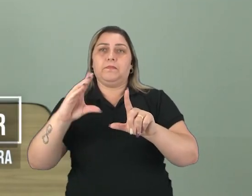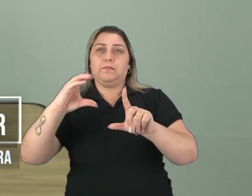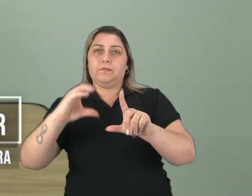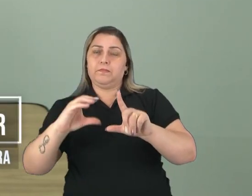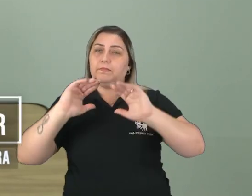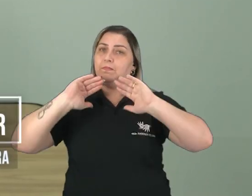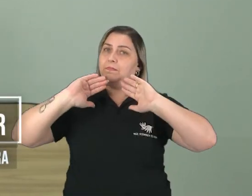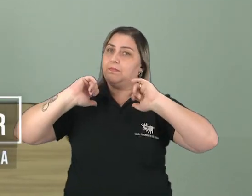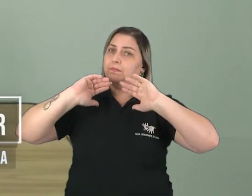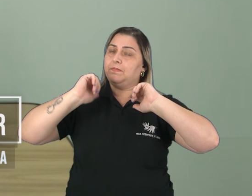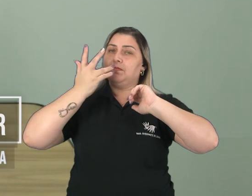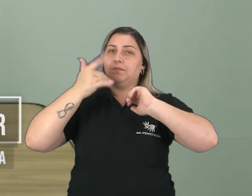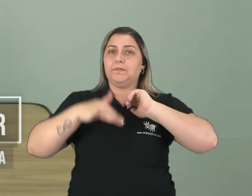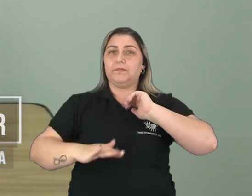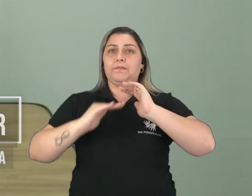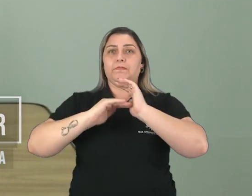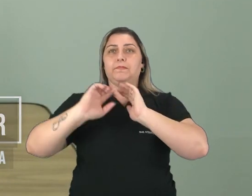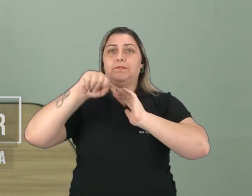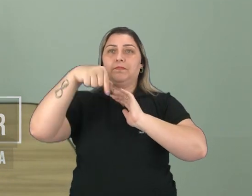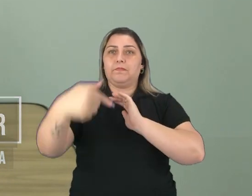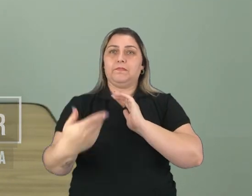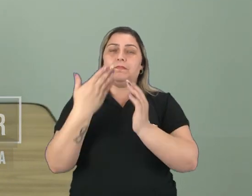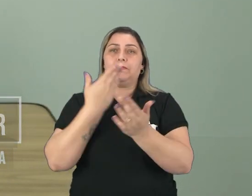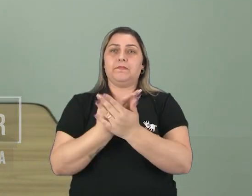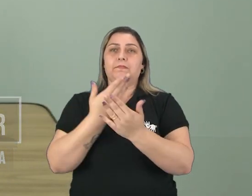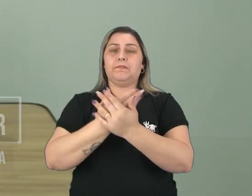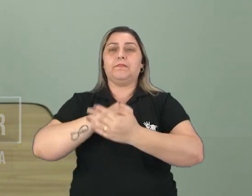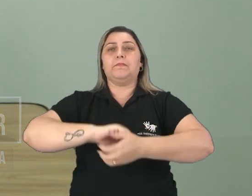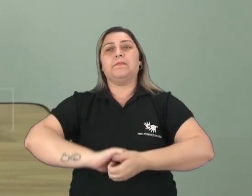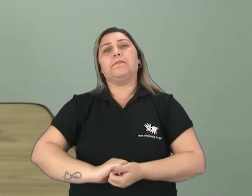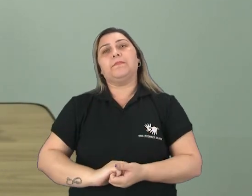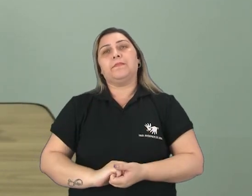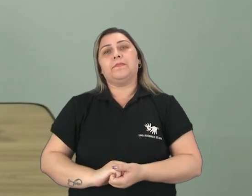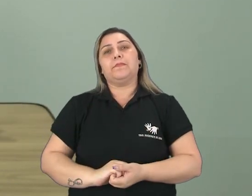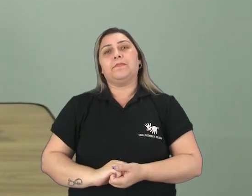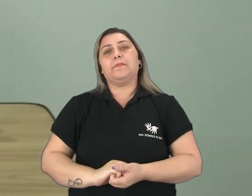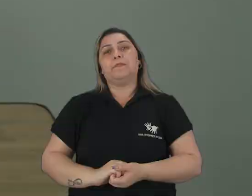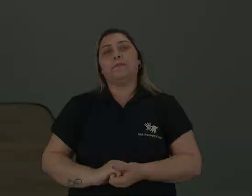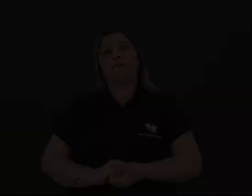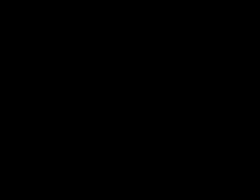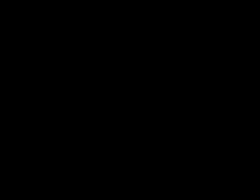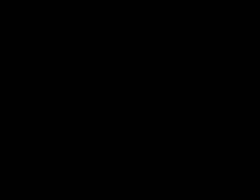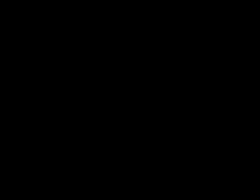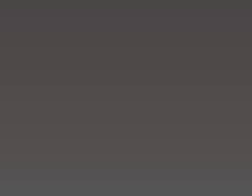a plataforma Eduque. Tchau, tchau, crianças! Até a nossa próxima aula!